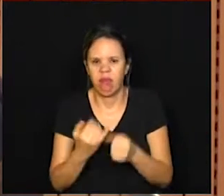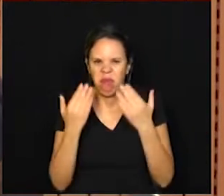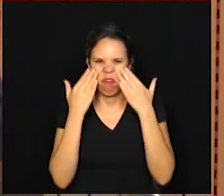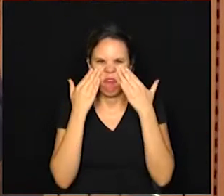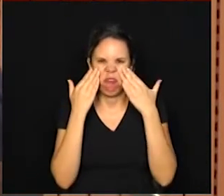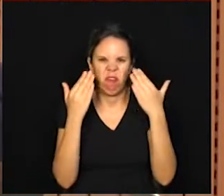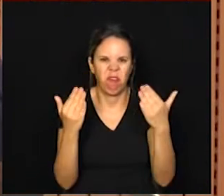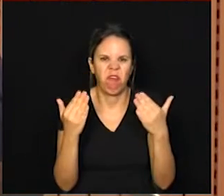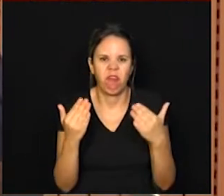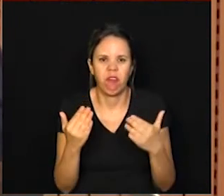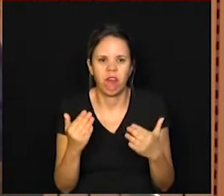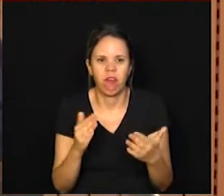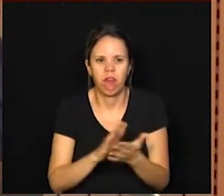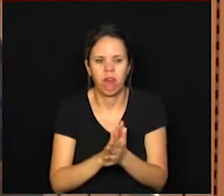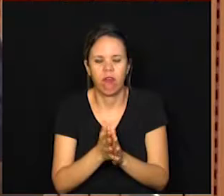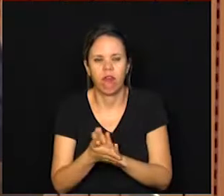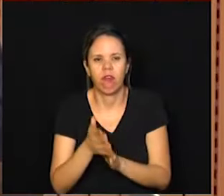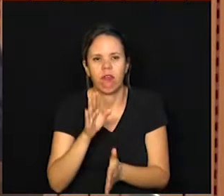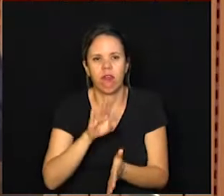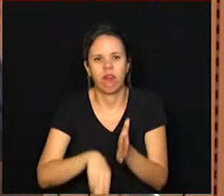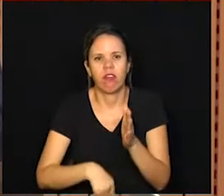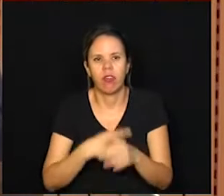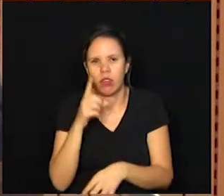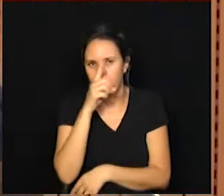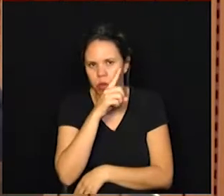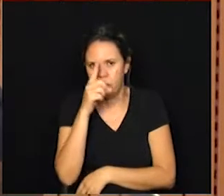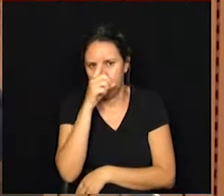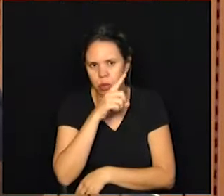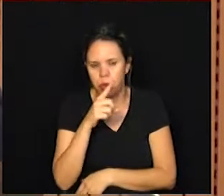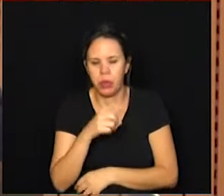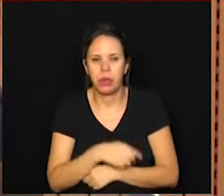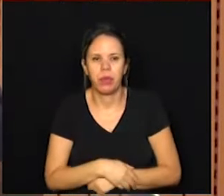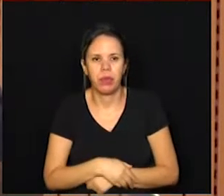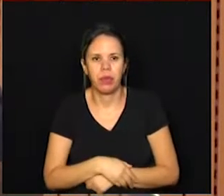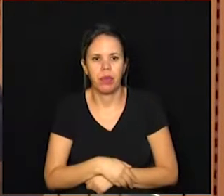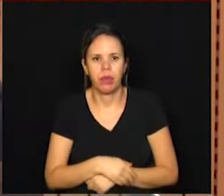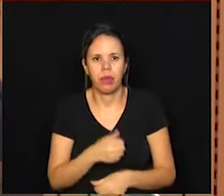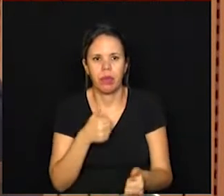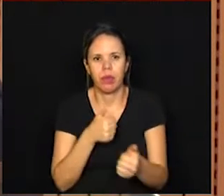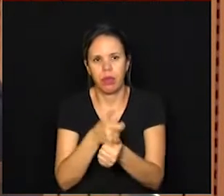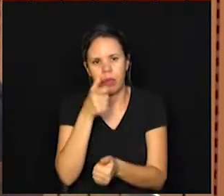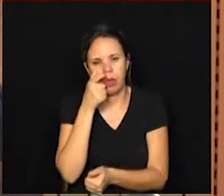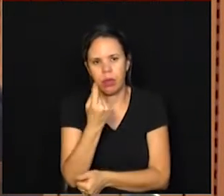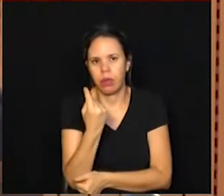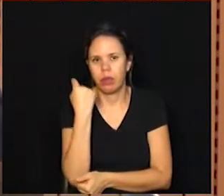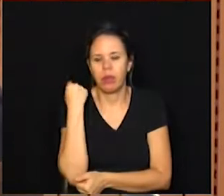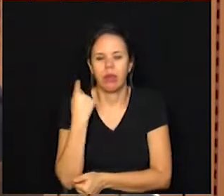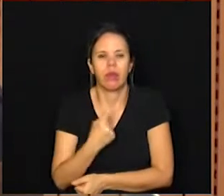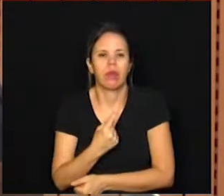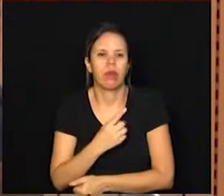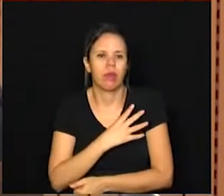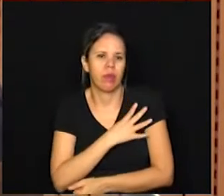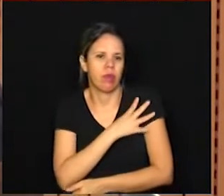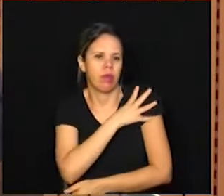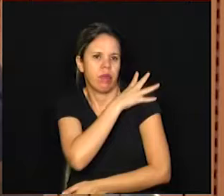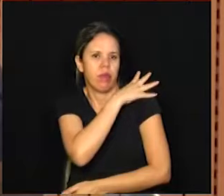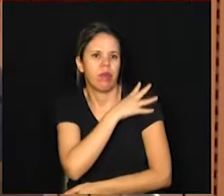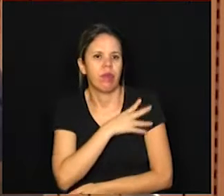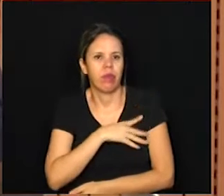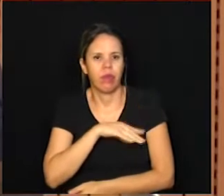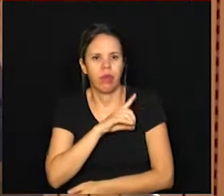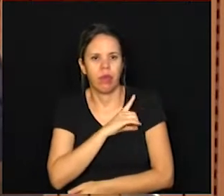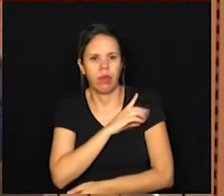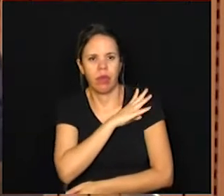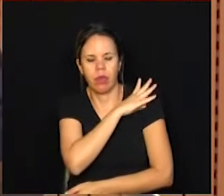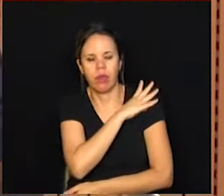desmascarados. Agora, no domingo, se vocês acompanharam o delegado do The Inter 2,